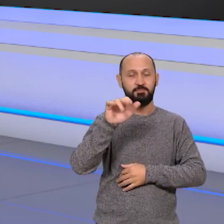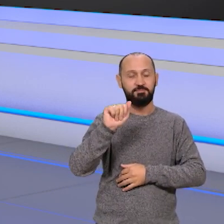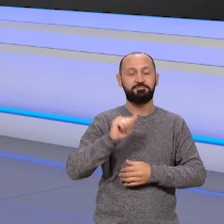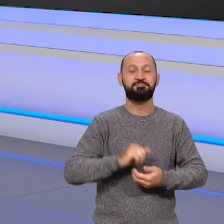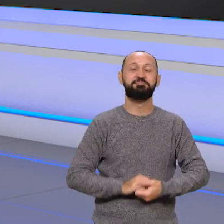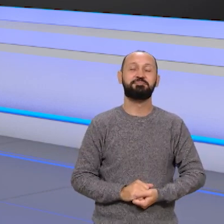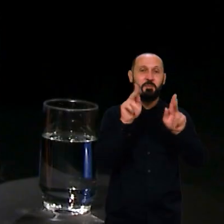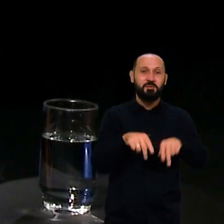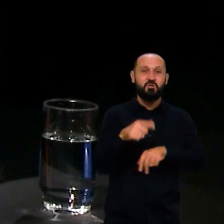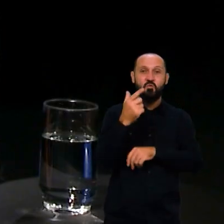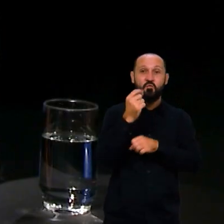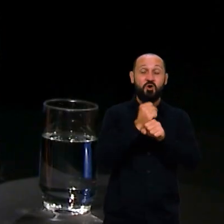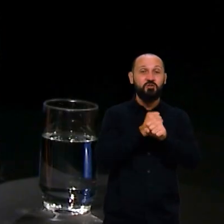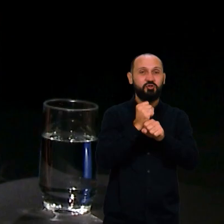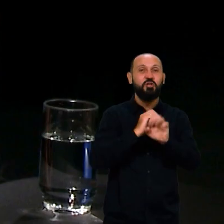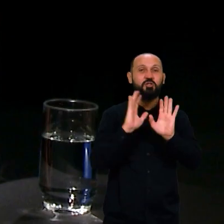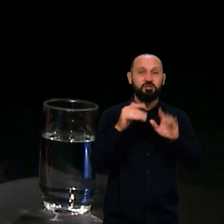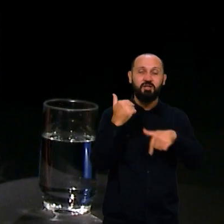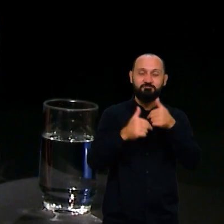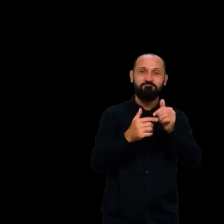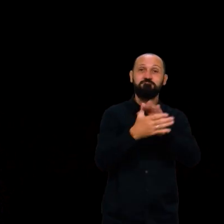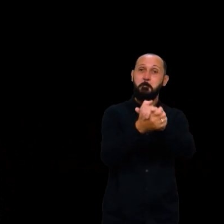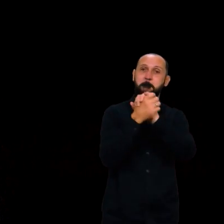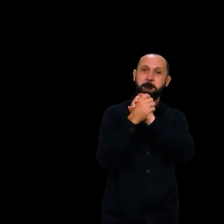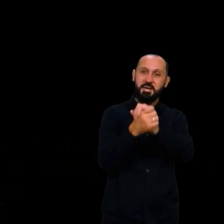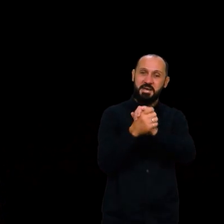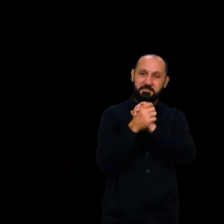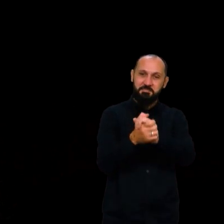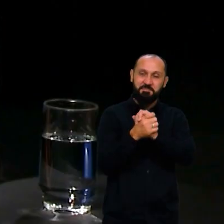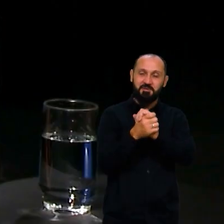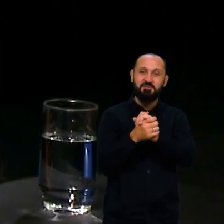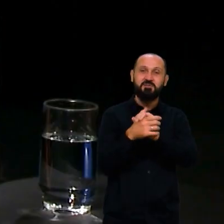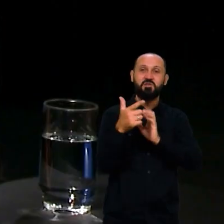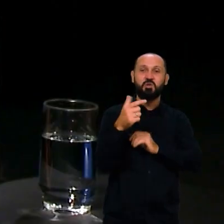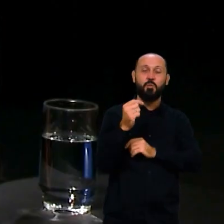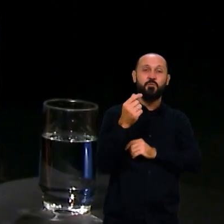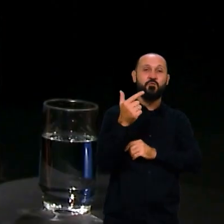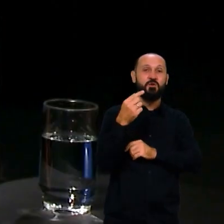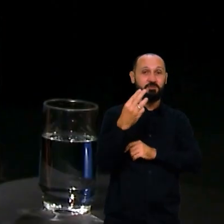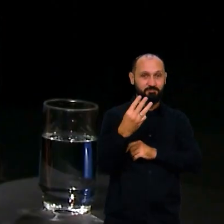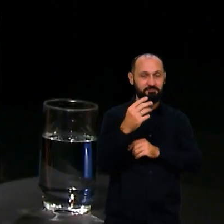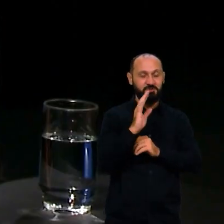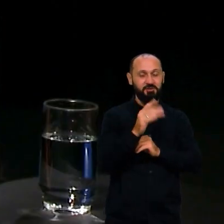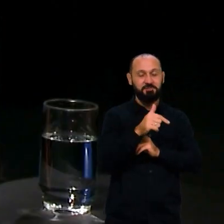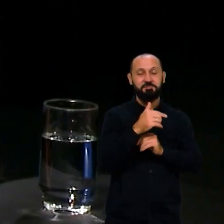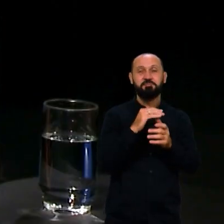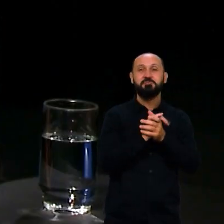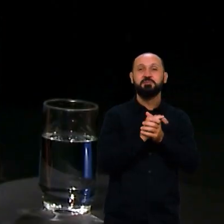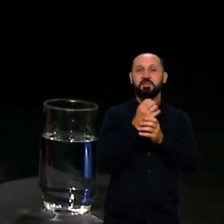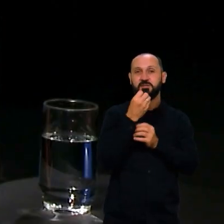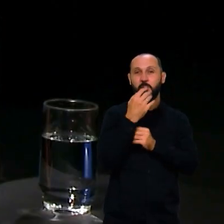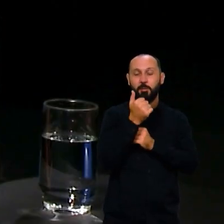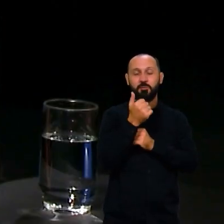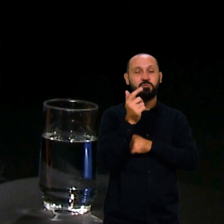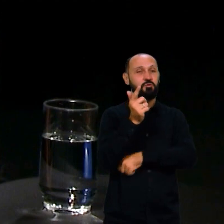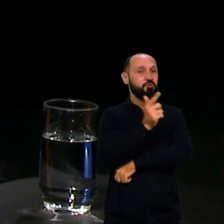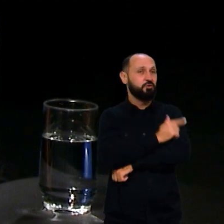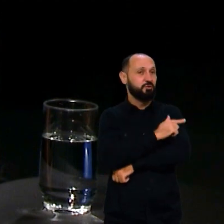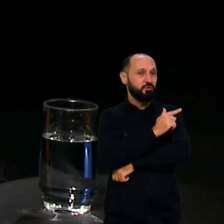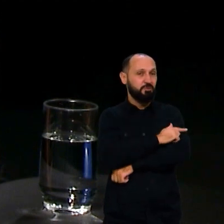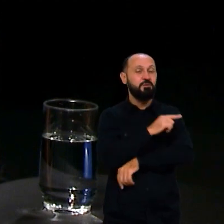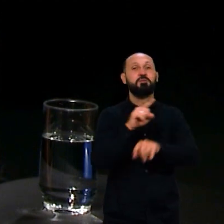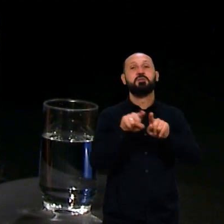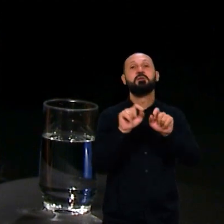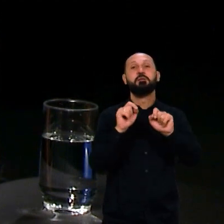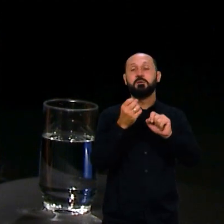Márcio Araújo Pereira. 20 anos de gestão pública, parabéns. Obrigado. 20 anos em 2023. E para você ser um bom